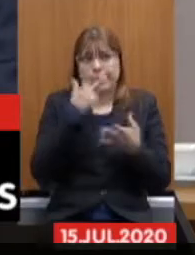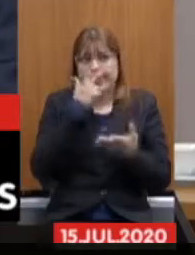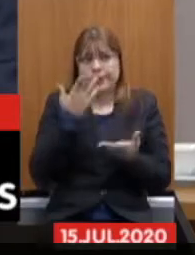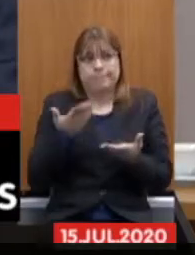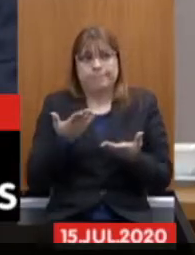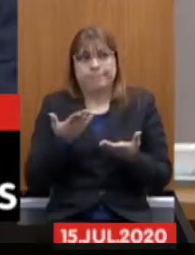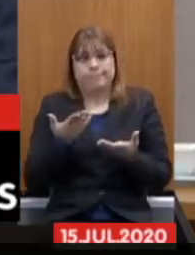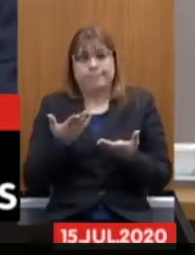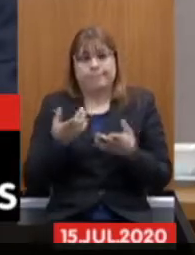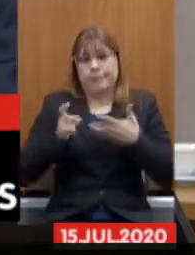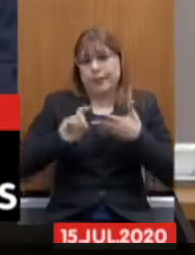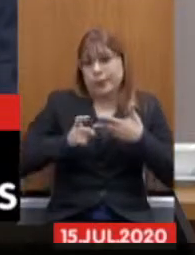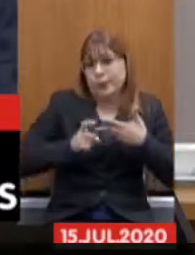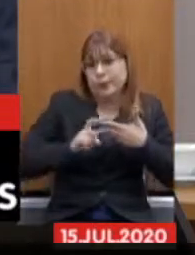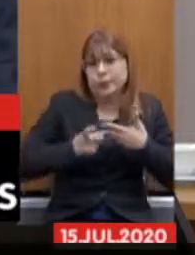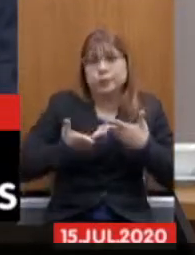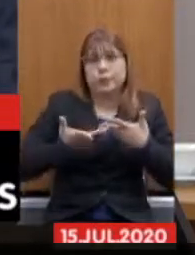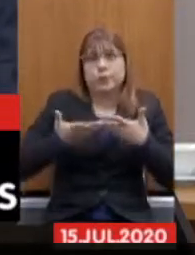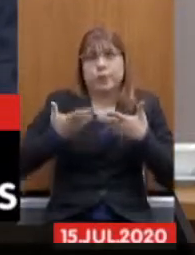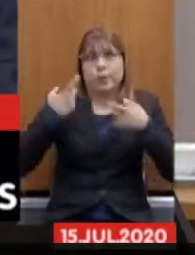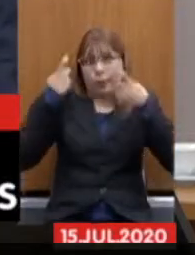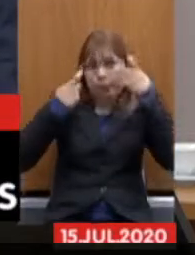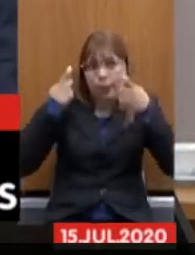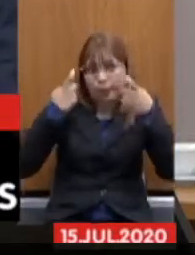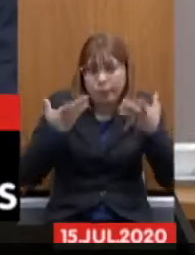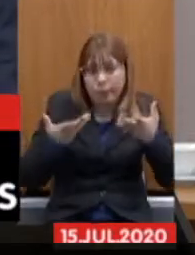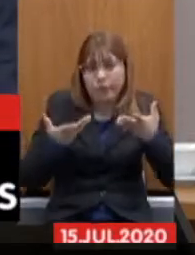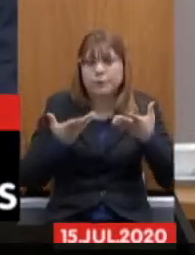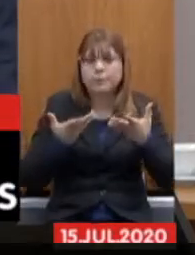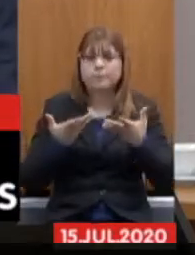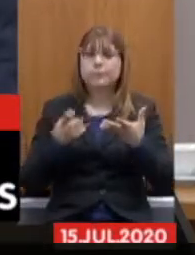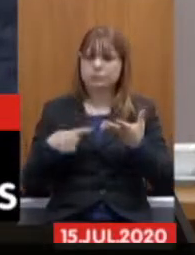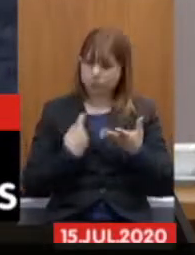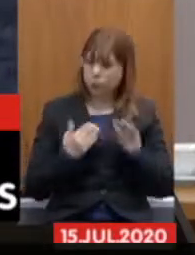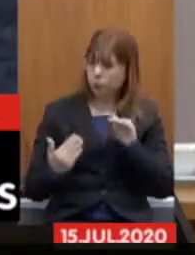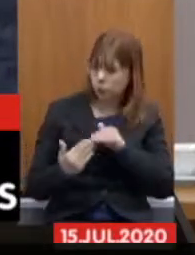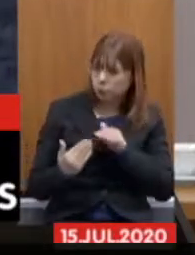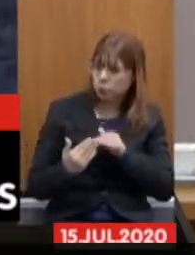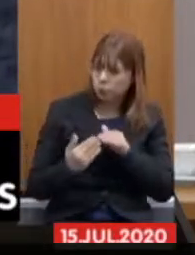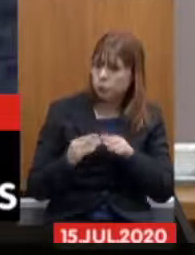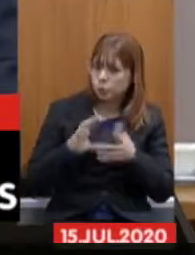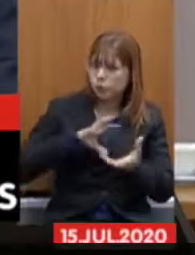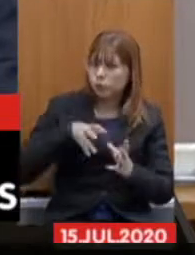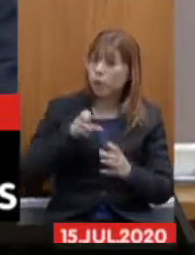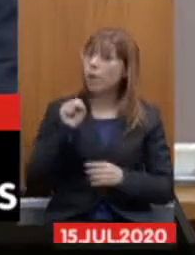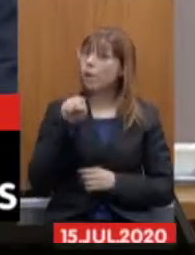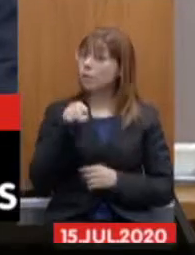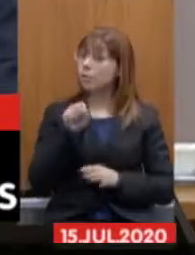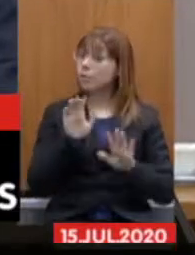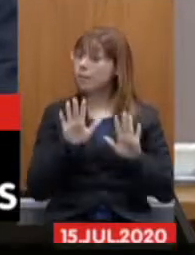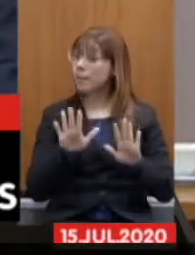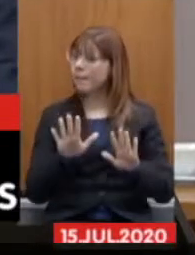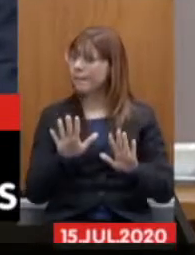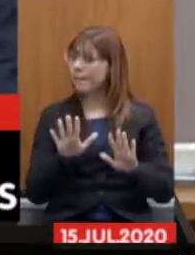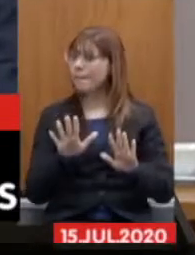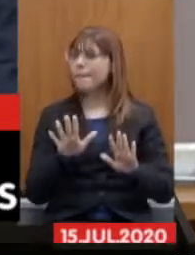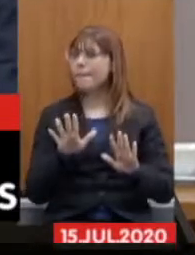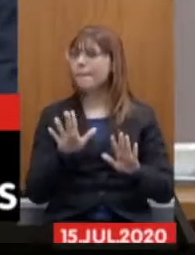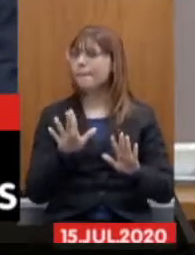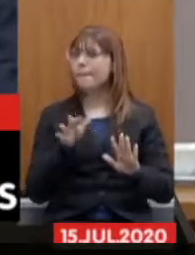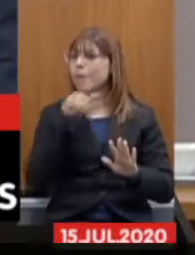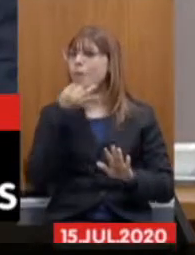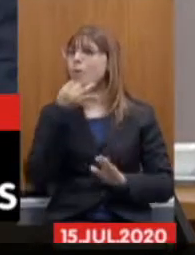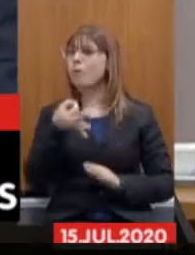do executivo mineiro somos favorável à reforma assim mas gostaríamos que ela viesse de uma e